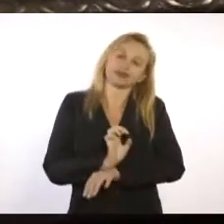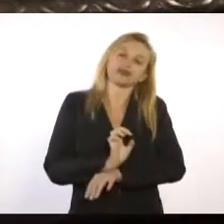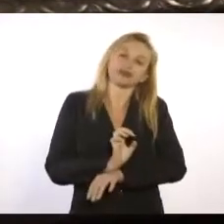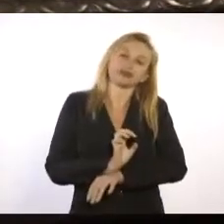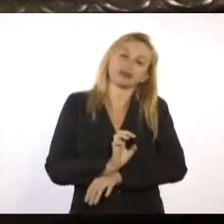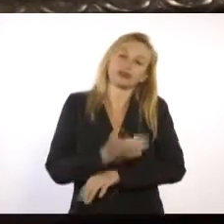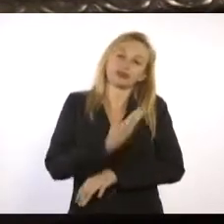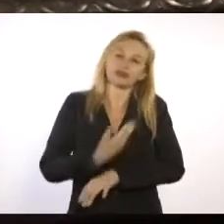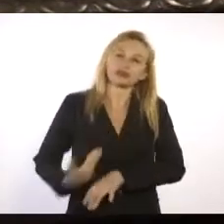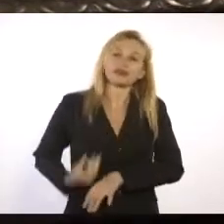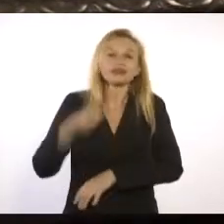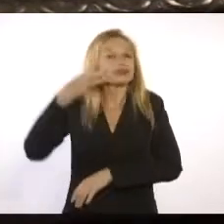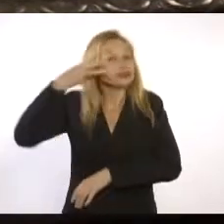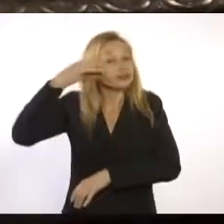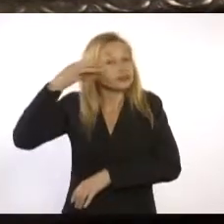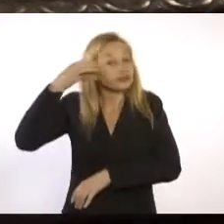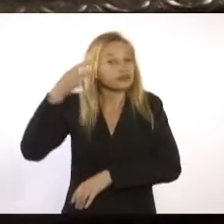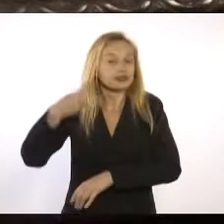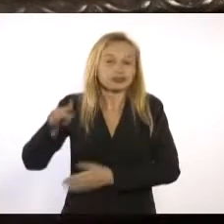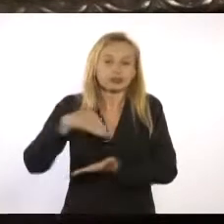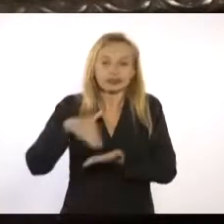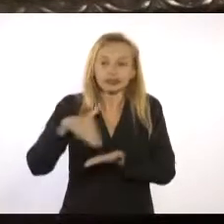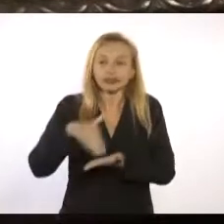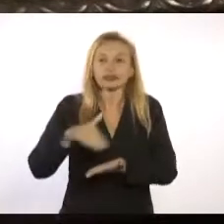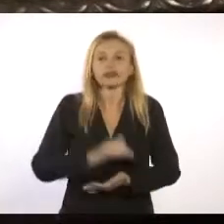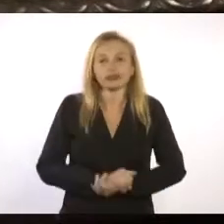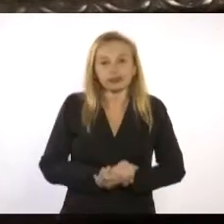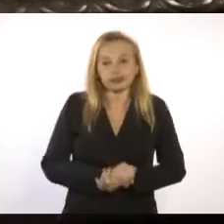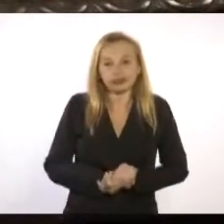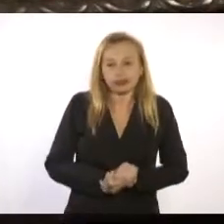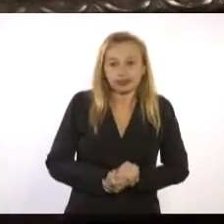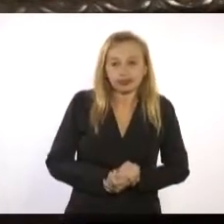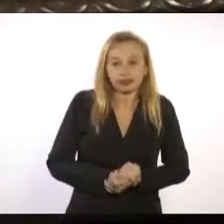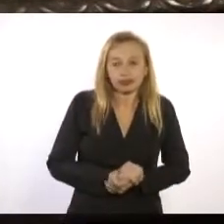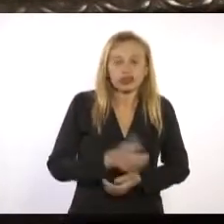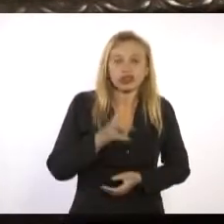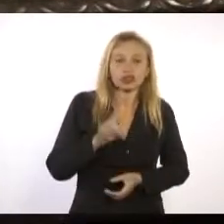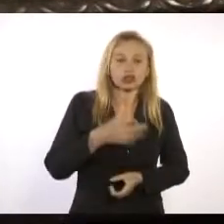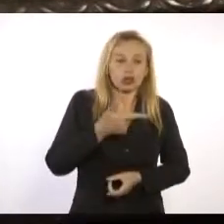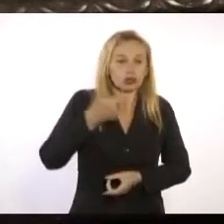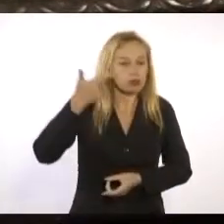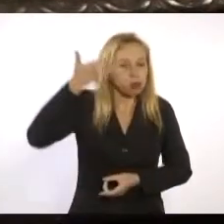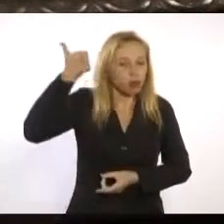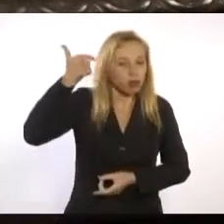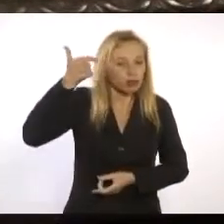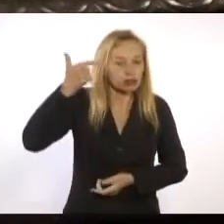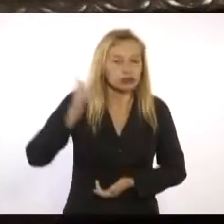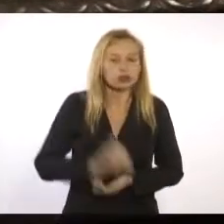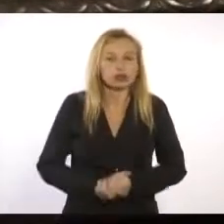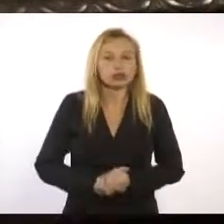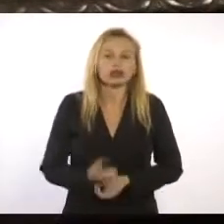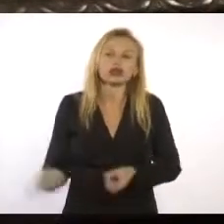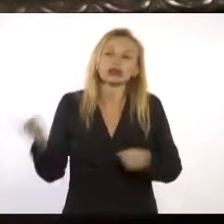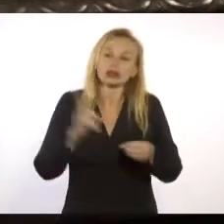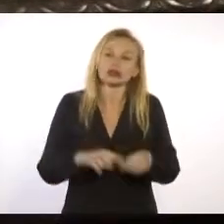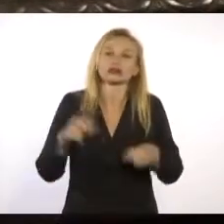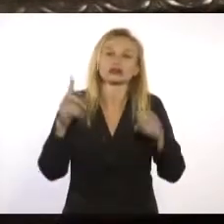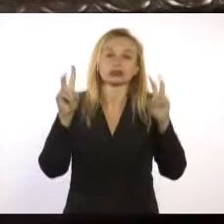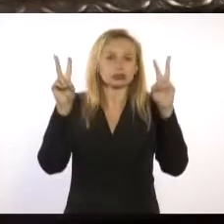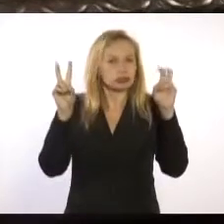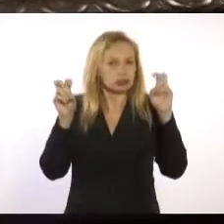pelo governo Witzel, pelo seu secretariado, além do mirar e atirar na cabecinha? Eu volto a esse